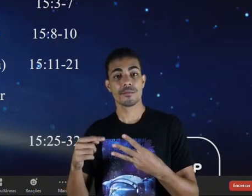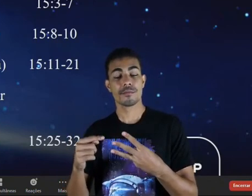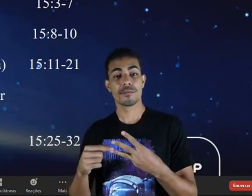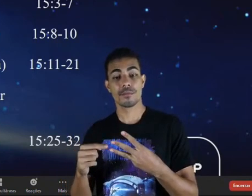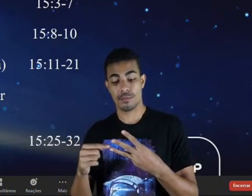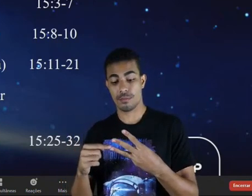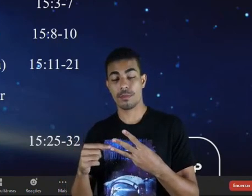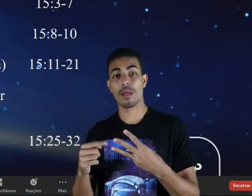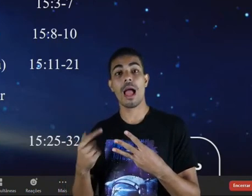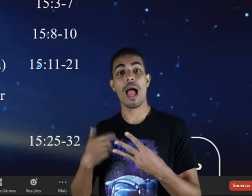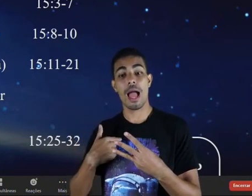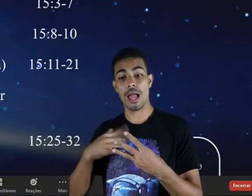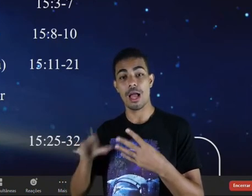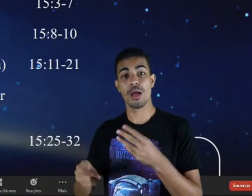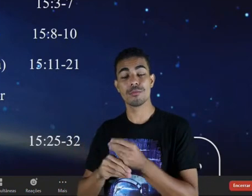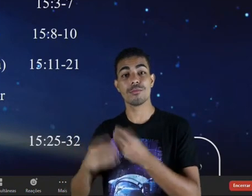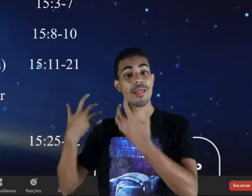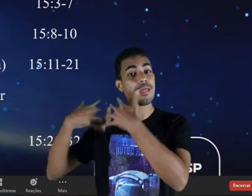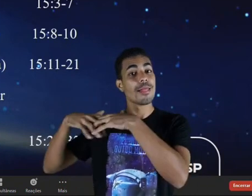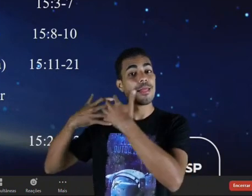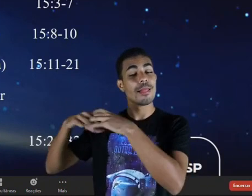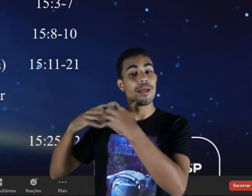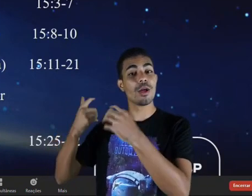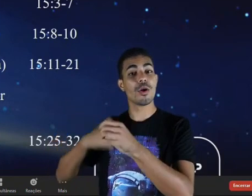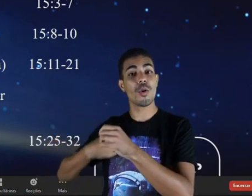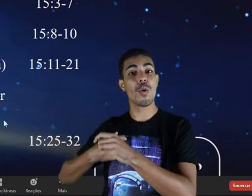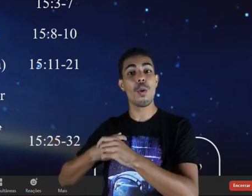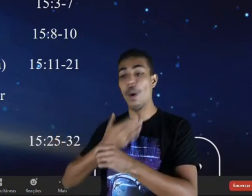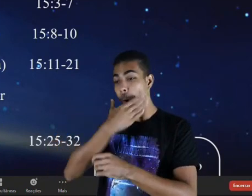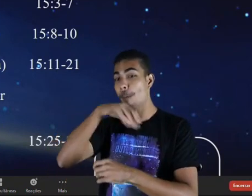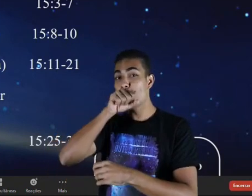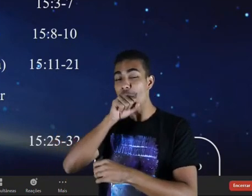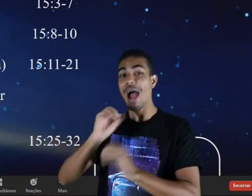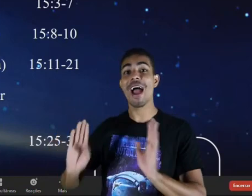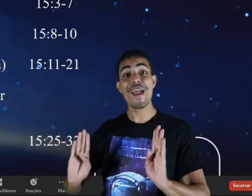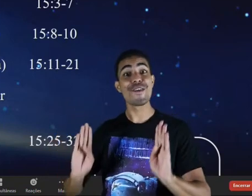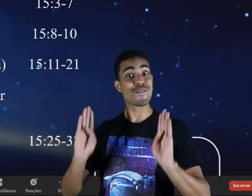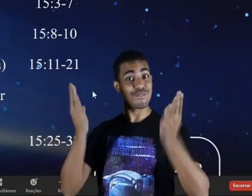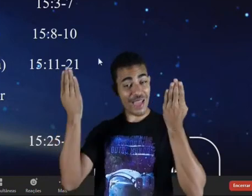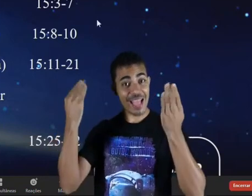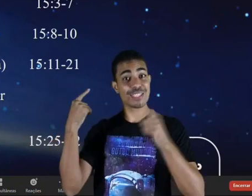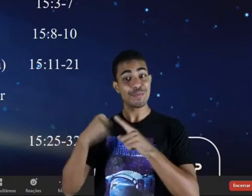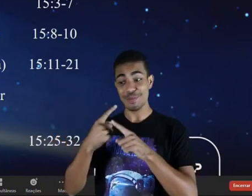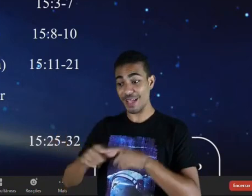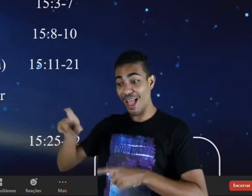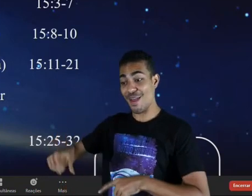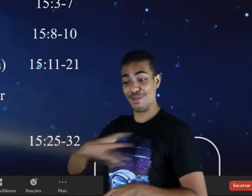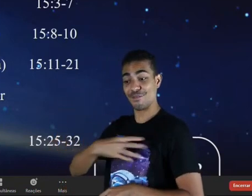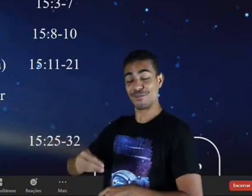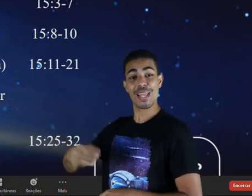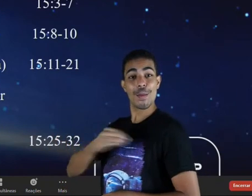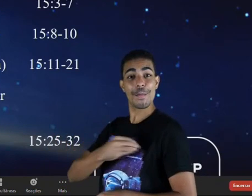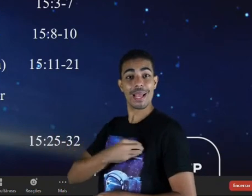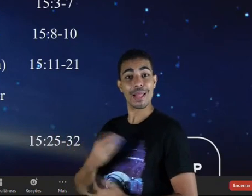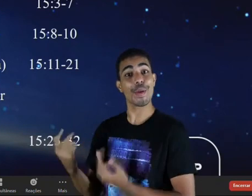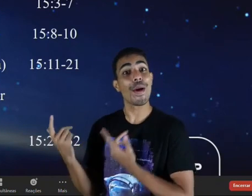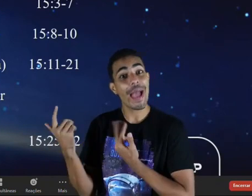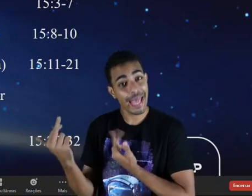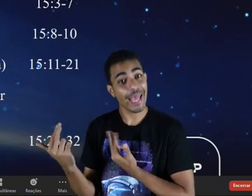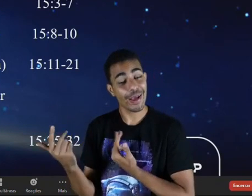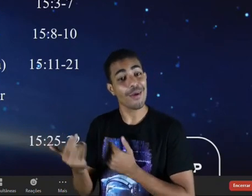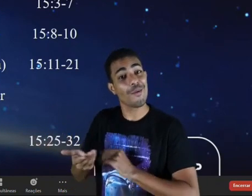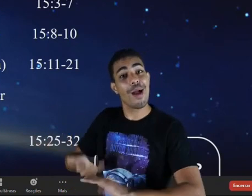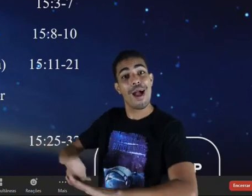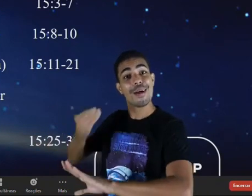vem a conclusão reflexiva. O pai em festa, comendo com o filho pecador, igual Jesus estava aqui no